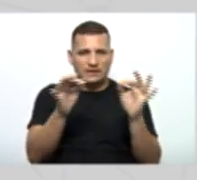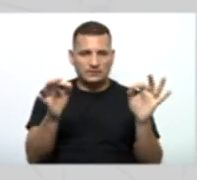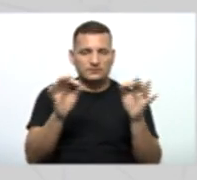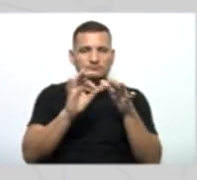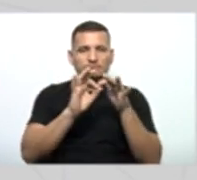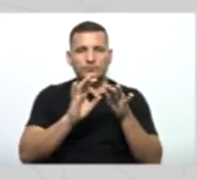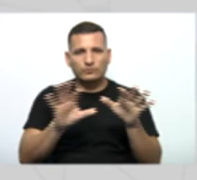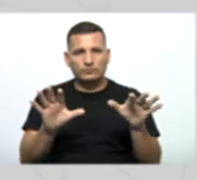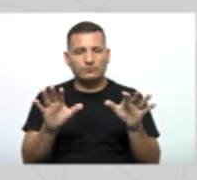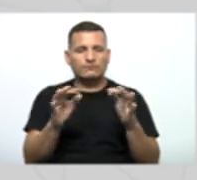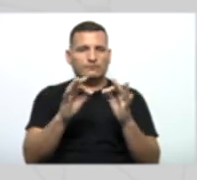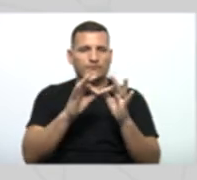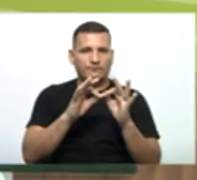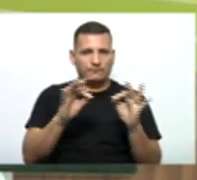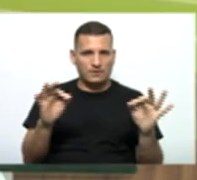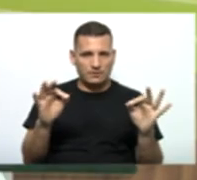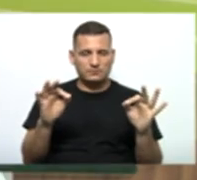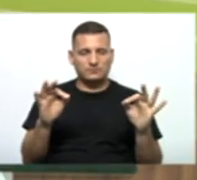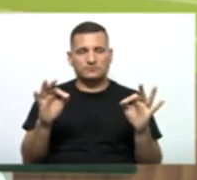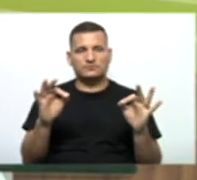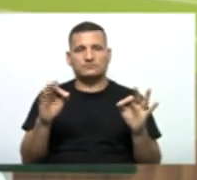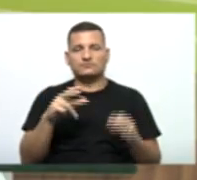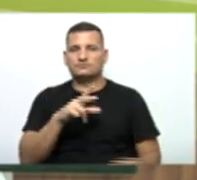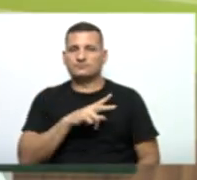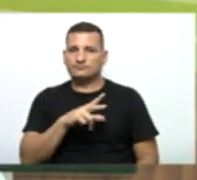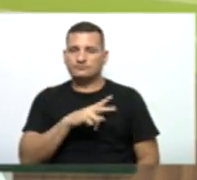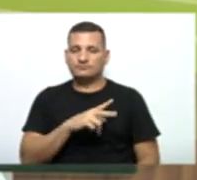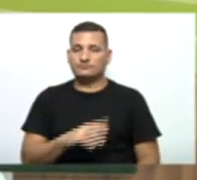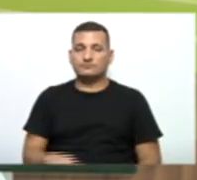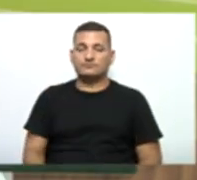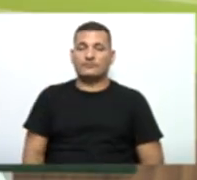sim. O aluno Marcos Vinícius de Porto Velho